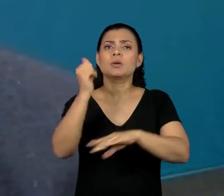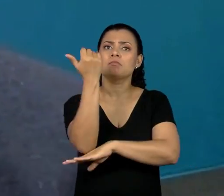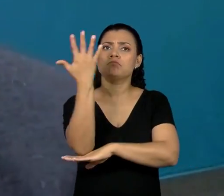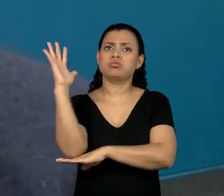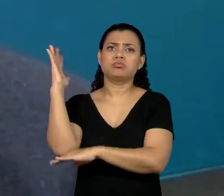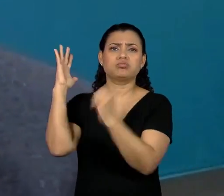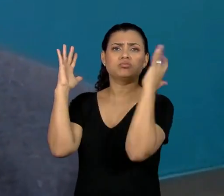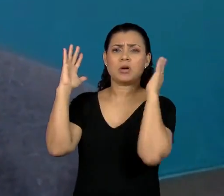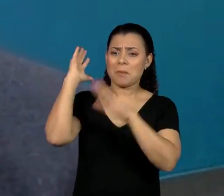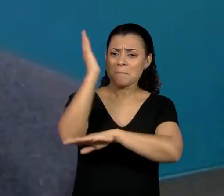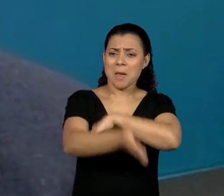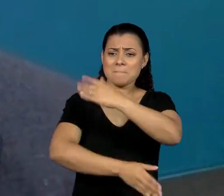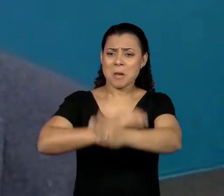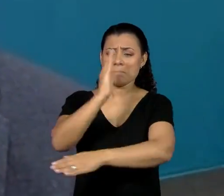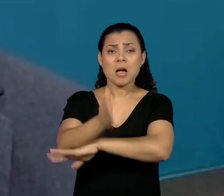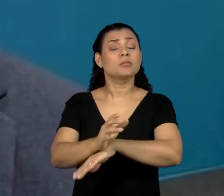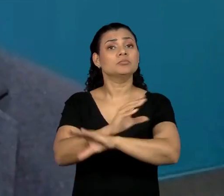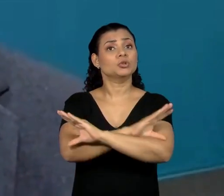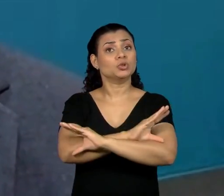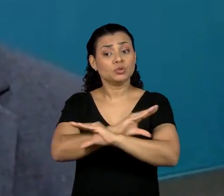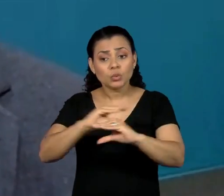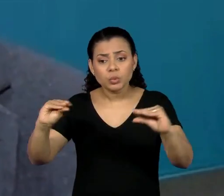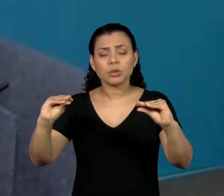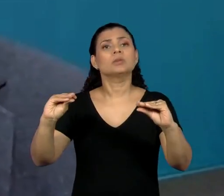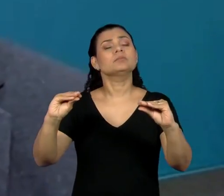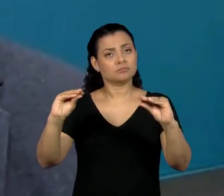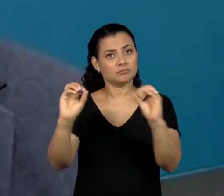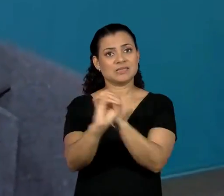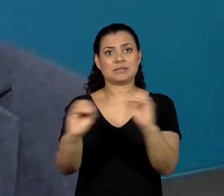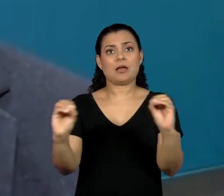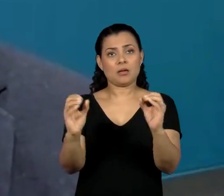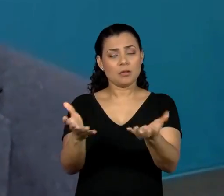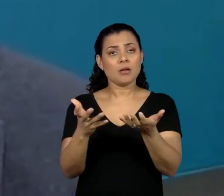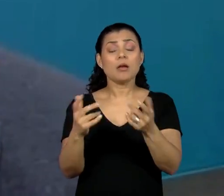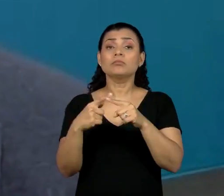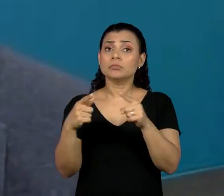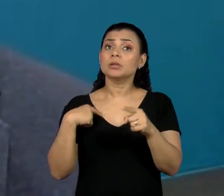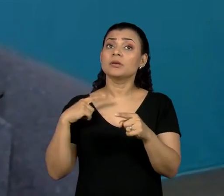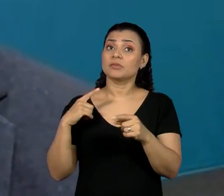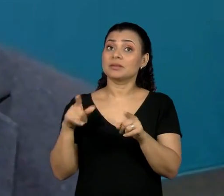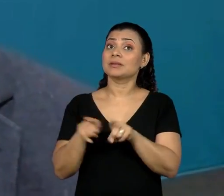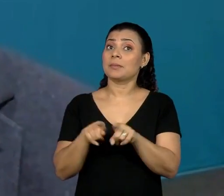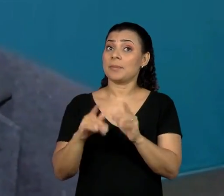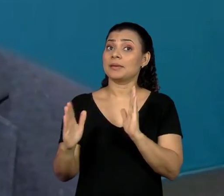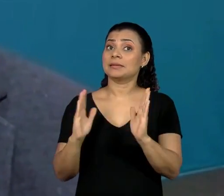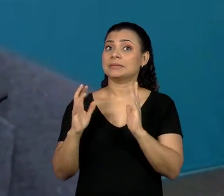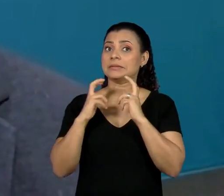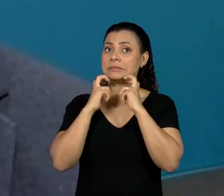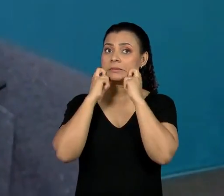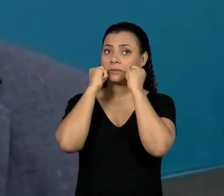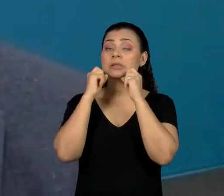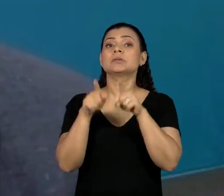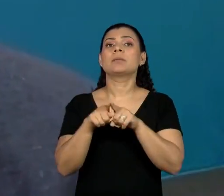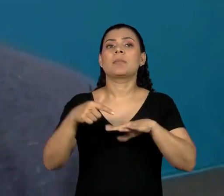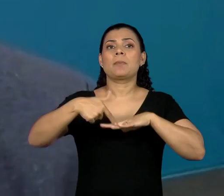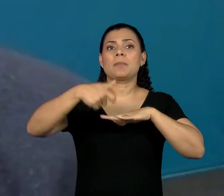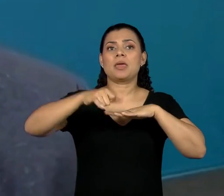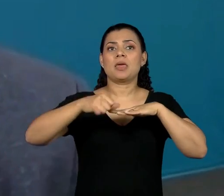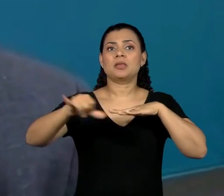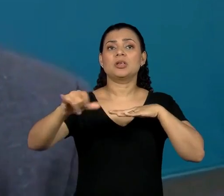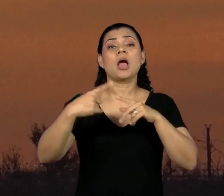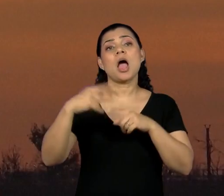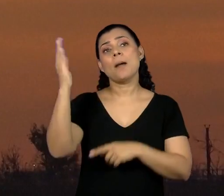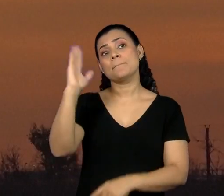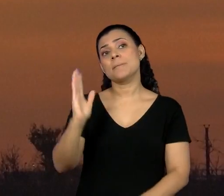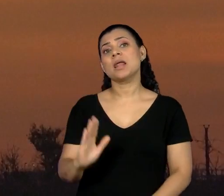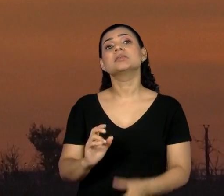Logo no início da conferência, a gente teve uma situação constrangedora, que foi o ministro de Minas e Energia dizendo que o Brasil vai